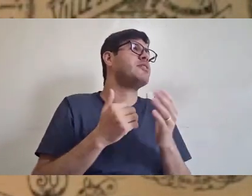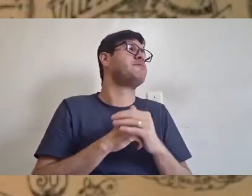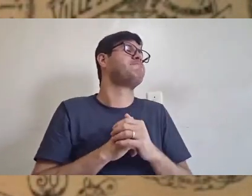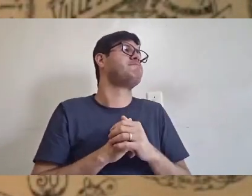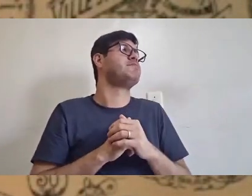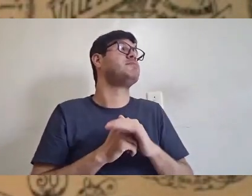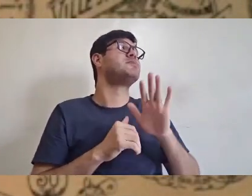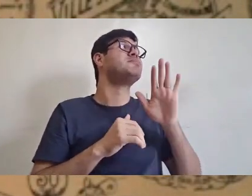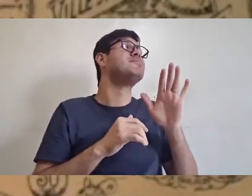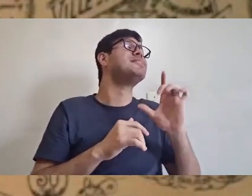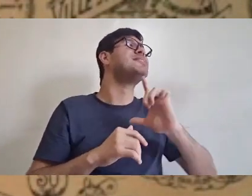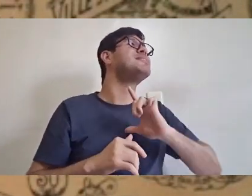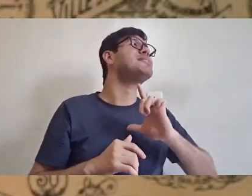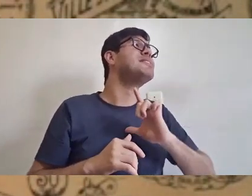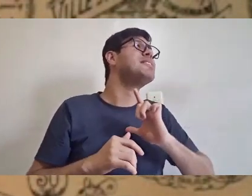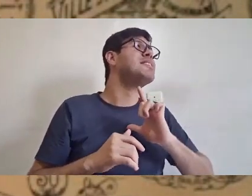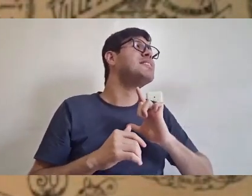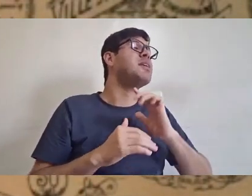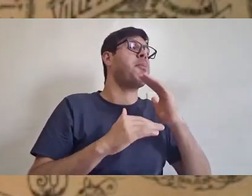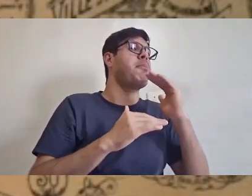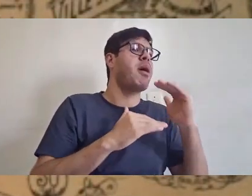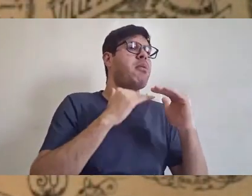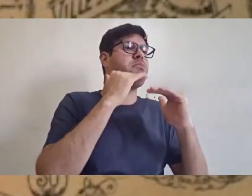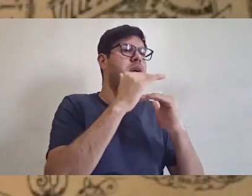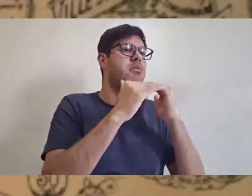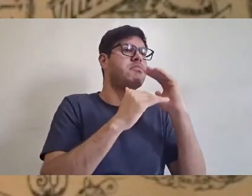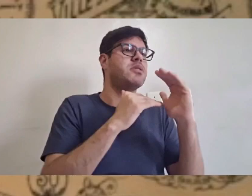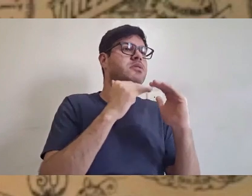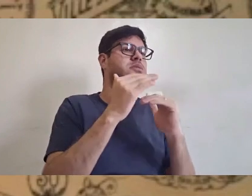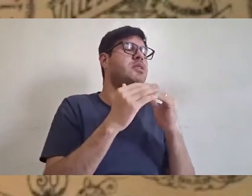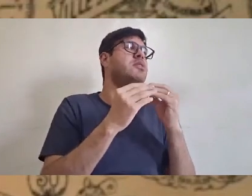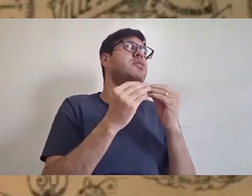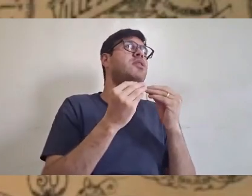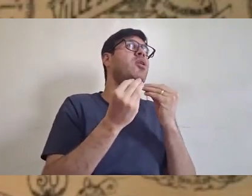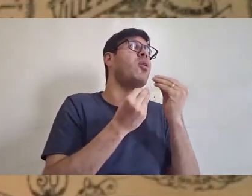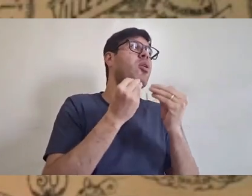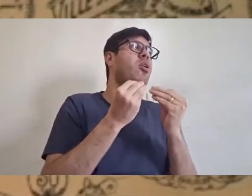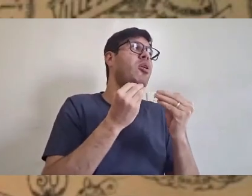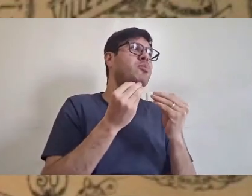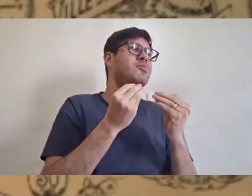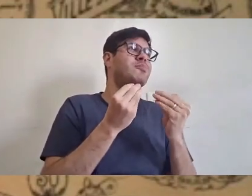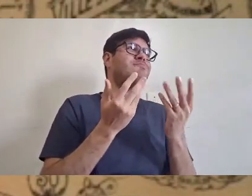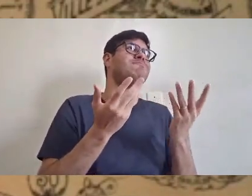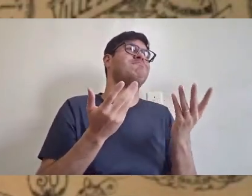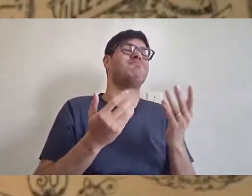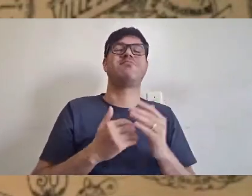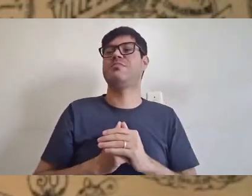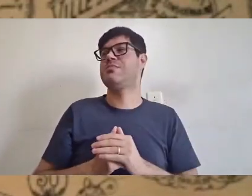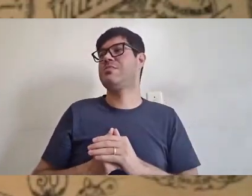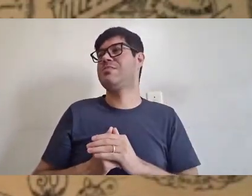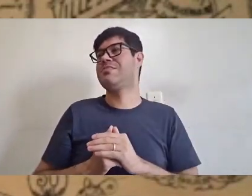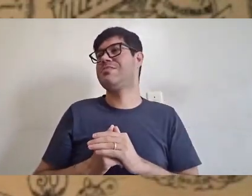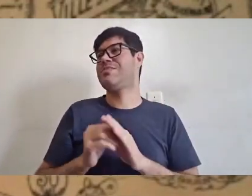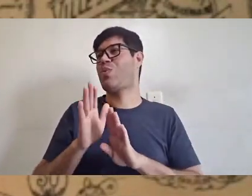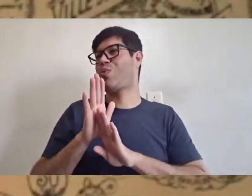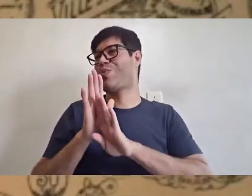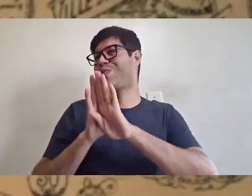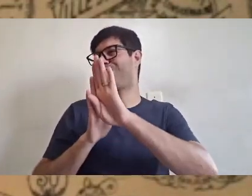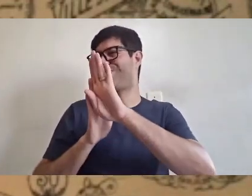só terá, vamos dizer assim, promoções no sentido horizontal. Não sobe. Não sobe